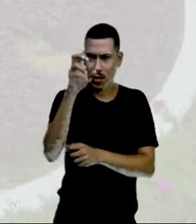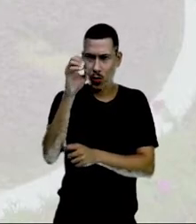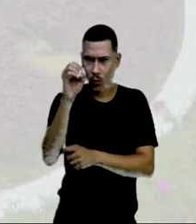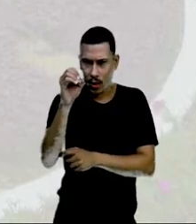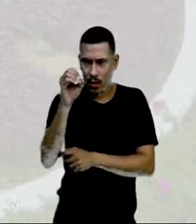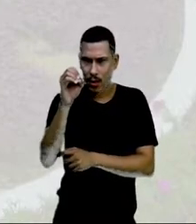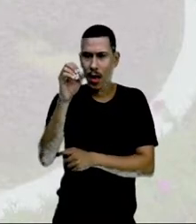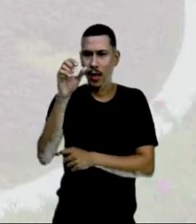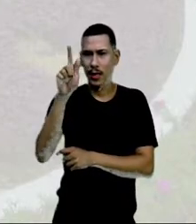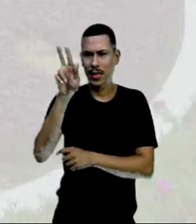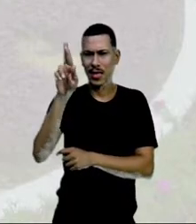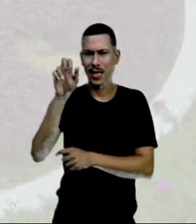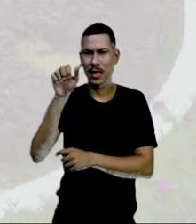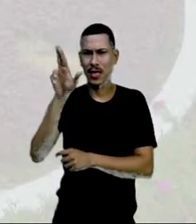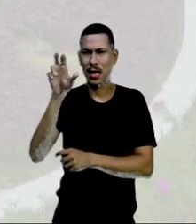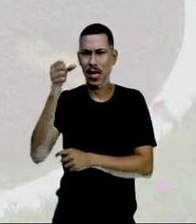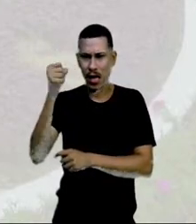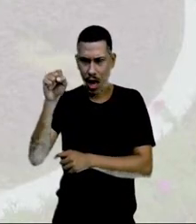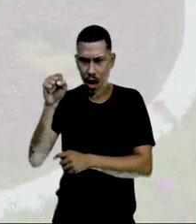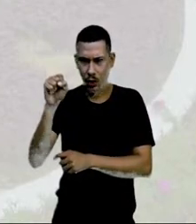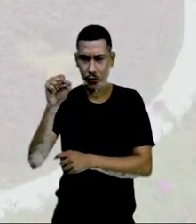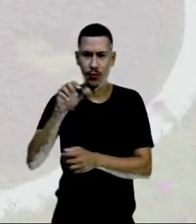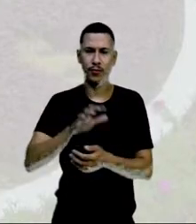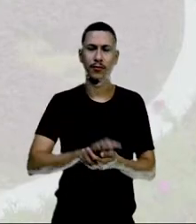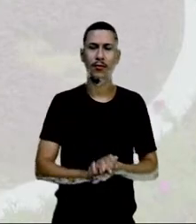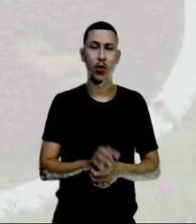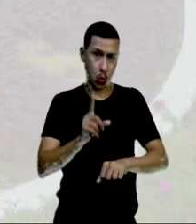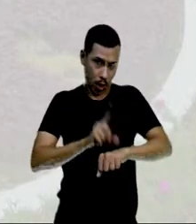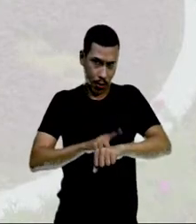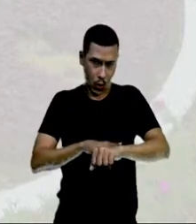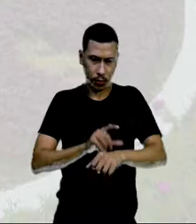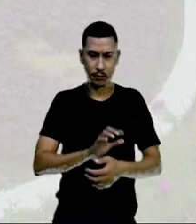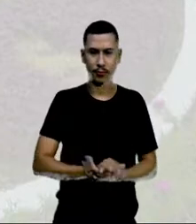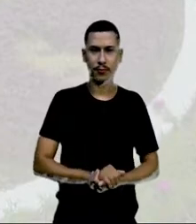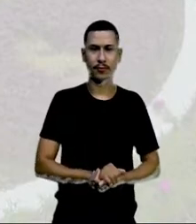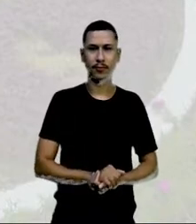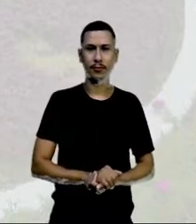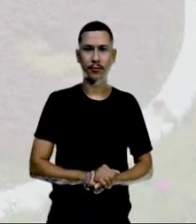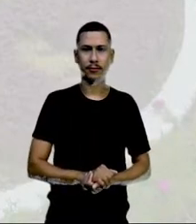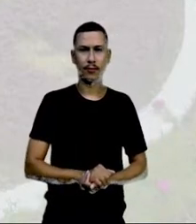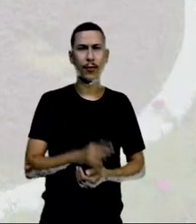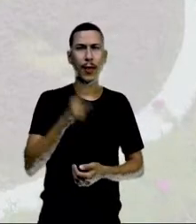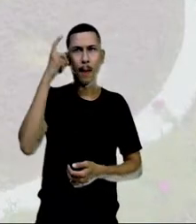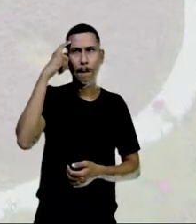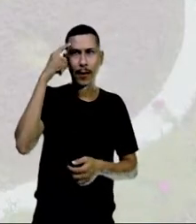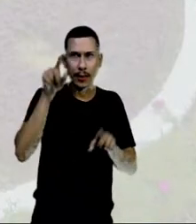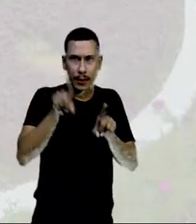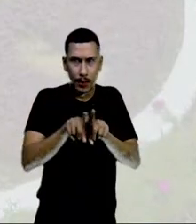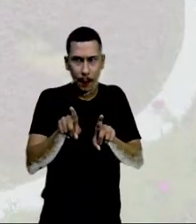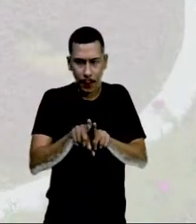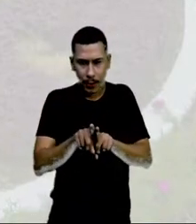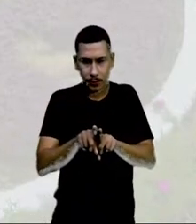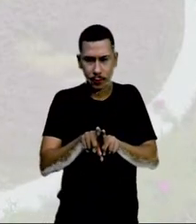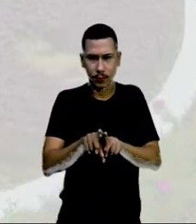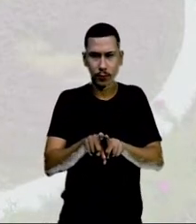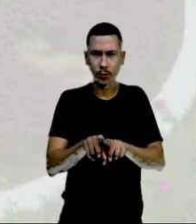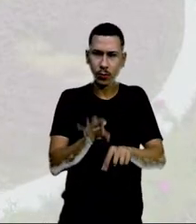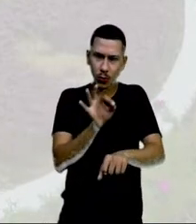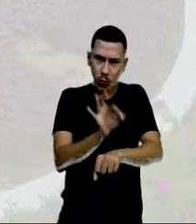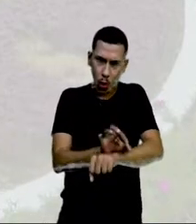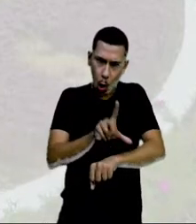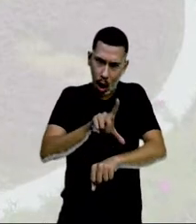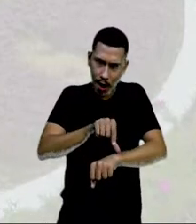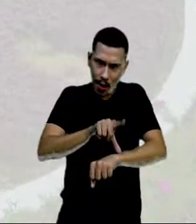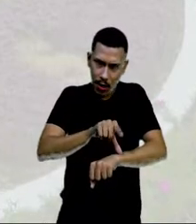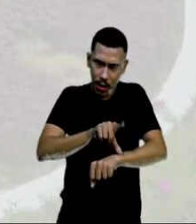150 graus no relógio. Pensa também o seguinte, no nosso relógio comum, esse ponteiro